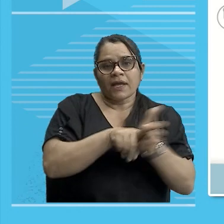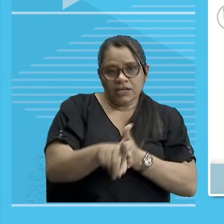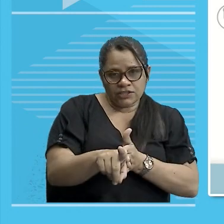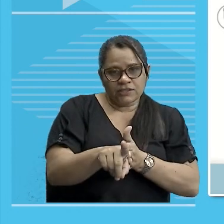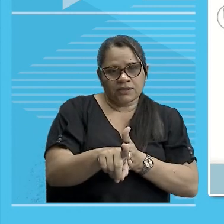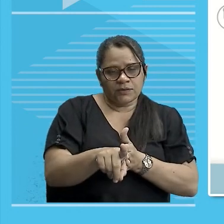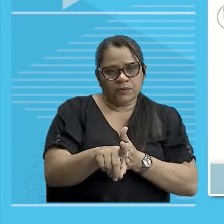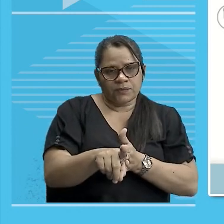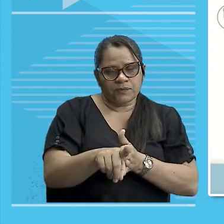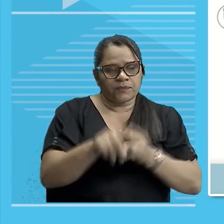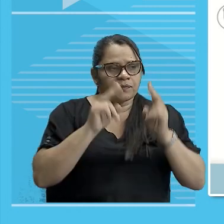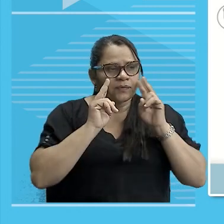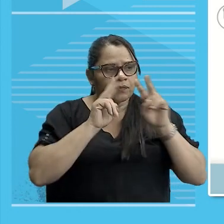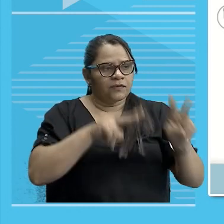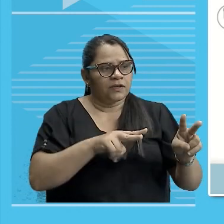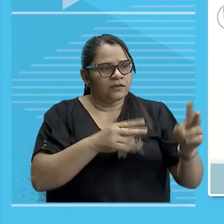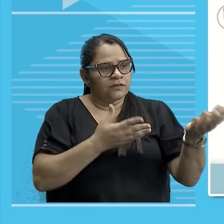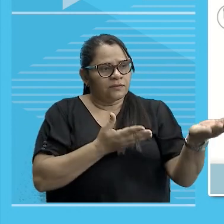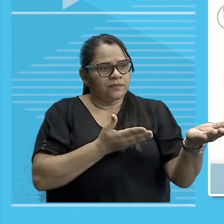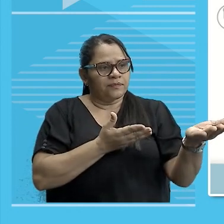tem uma pegadinha